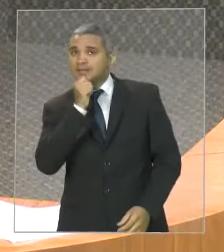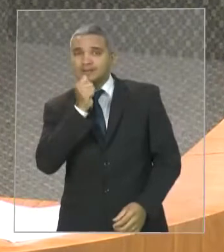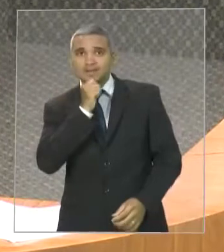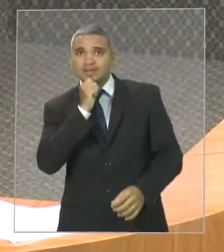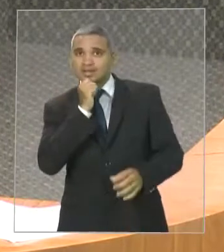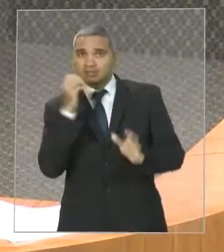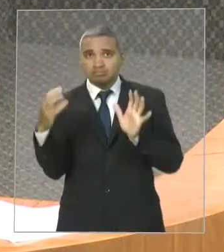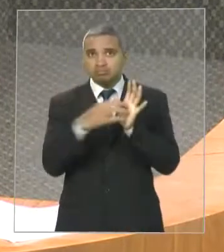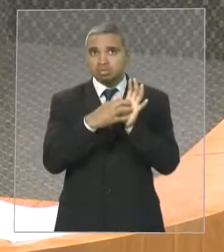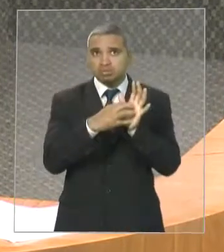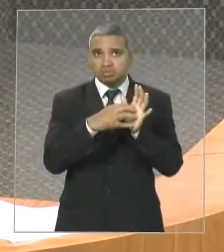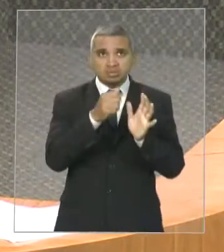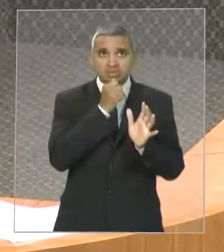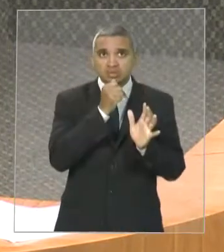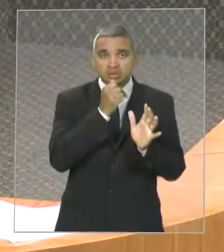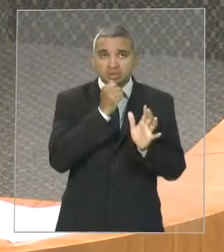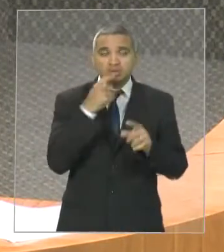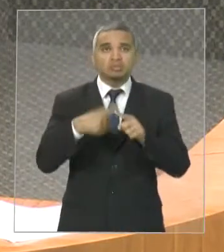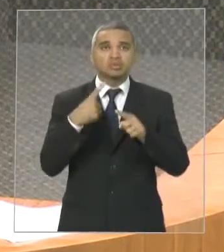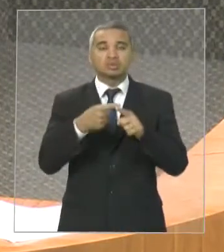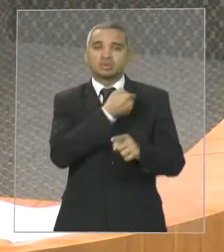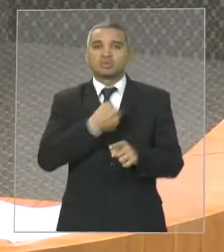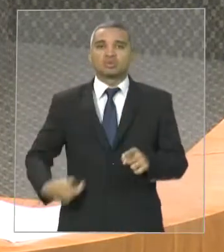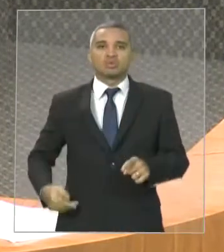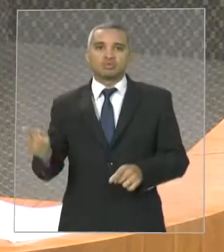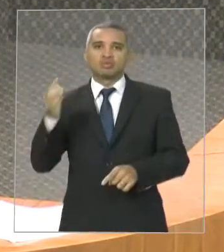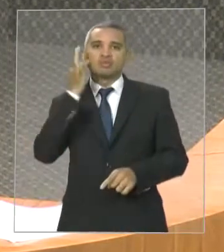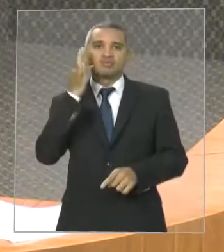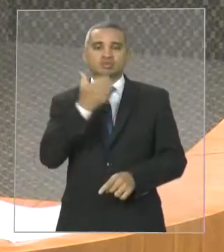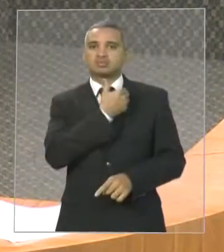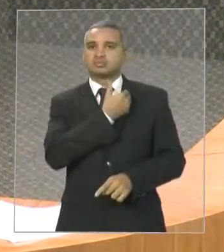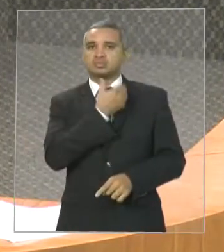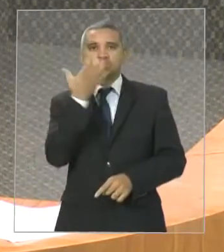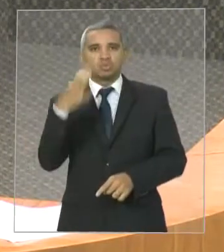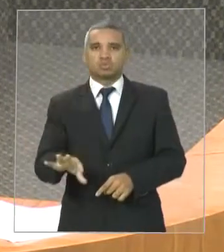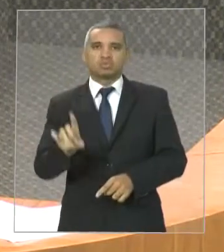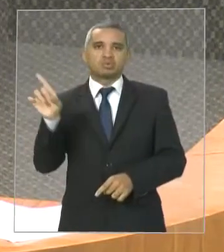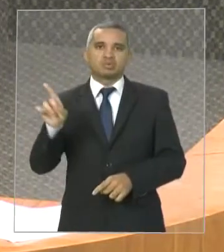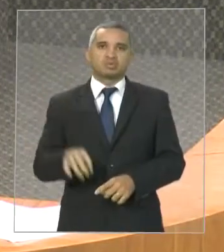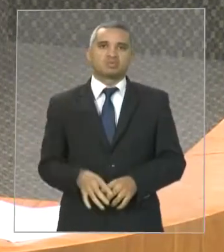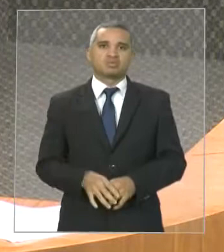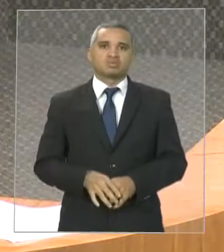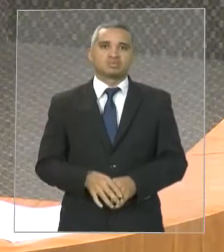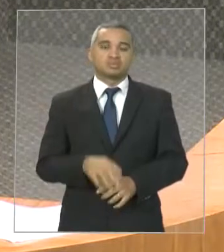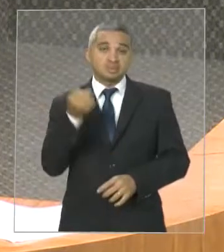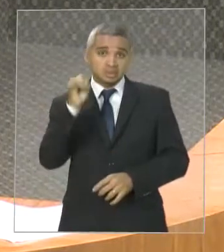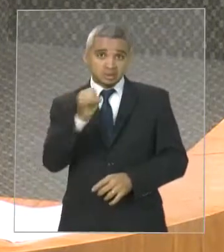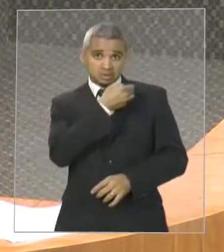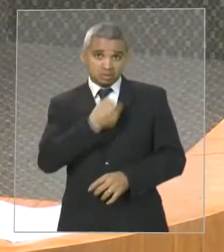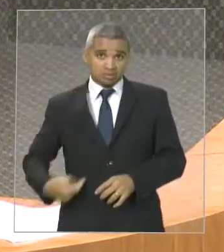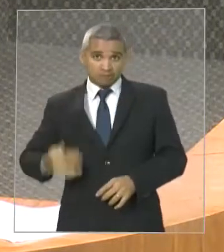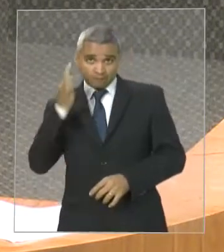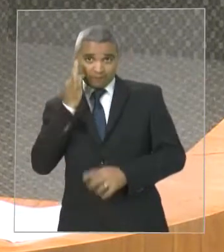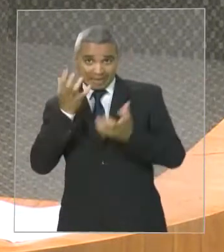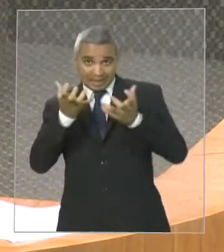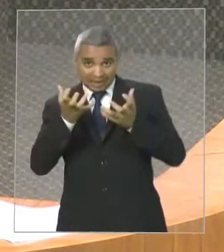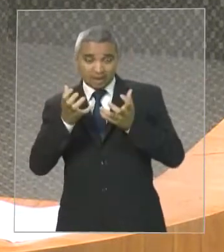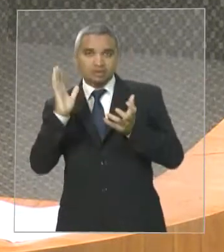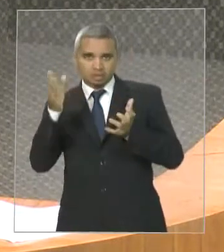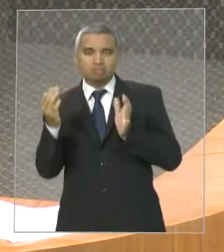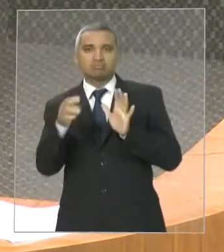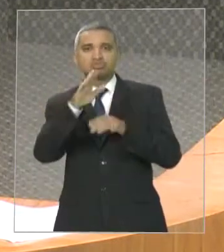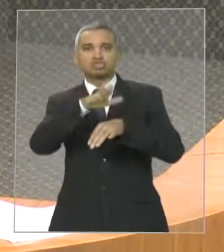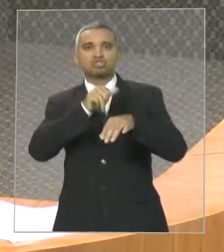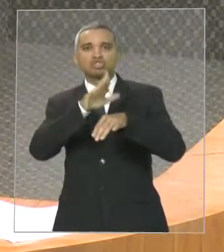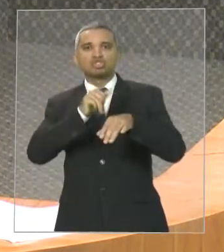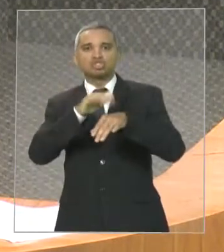se o governador quisesse, o governador já teria nomeado. Porque muitas das vezes quem tem recorrido